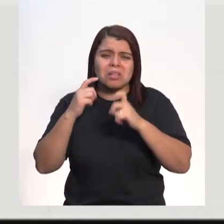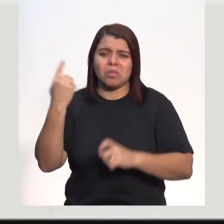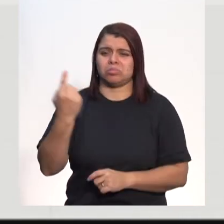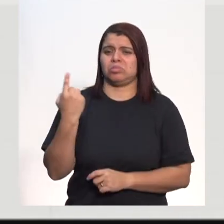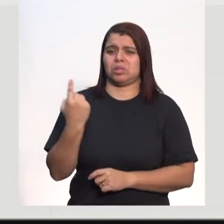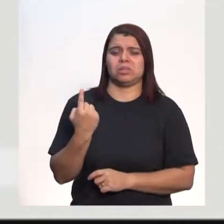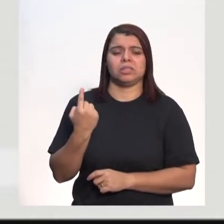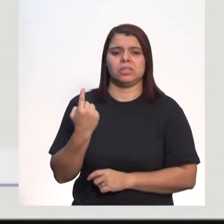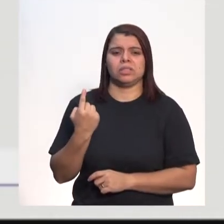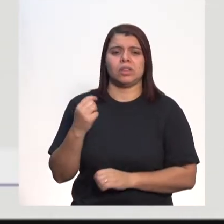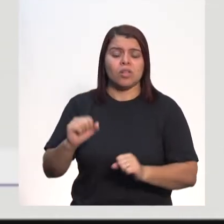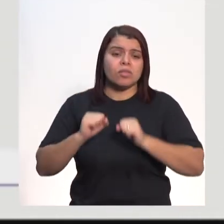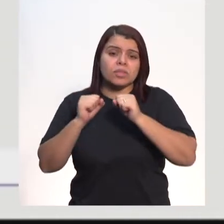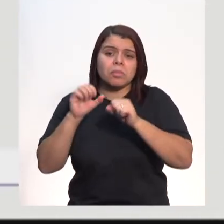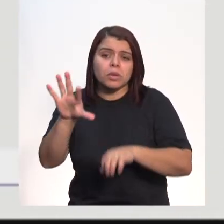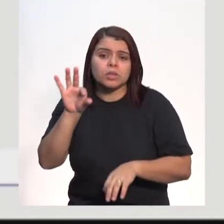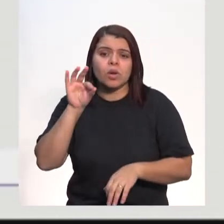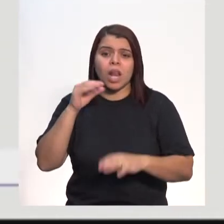em Chat,